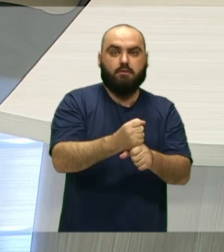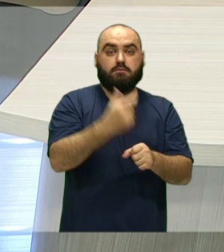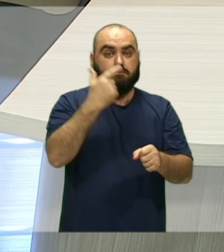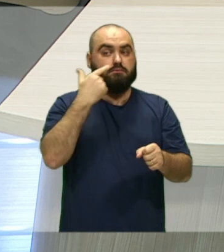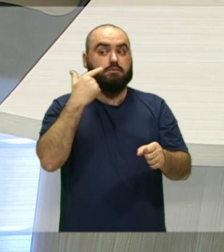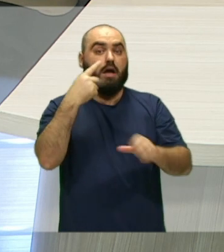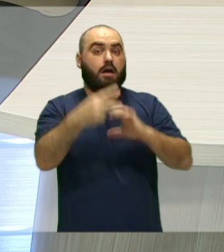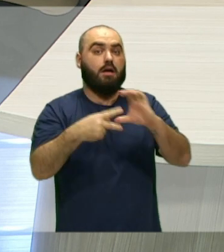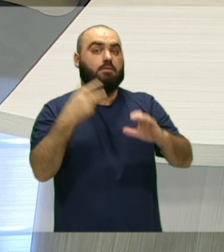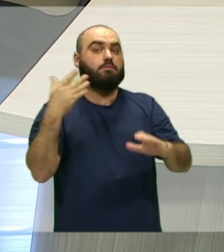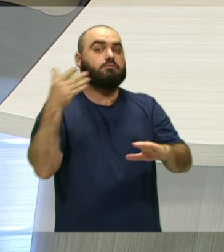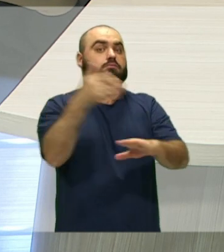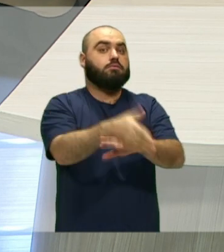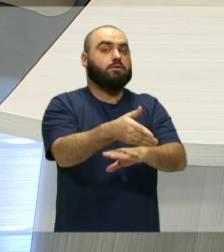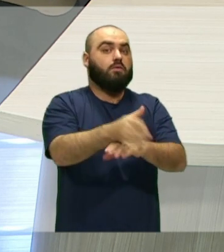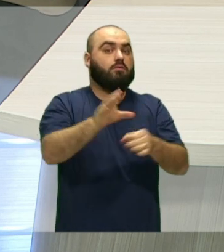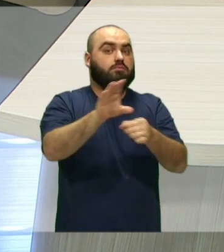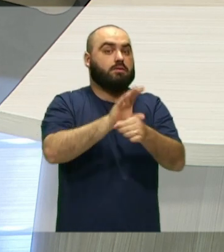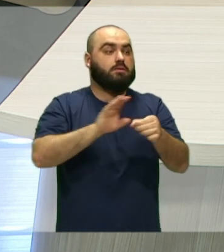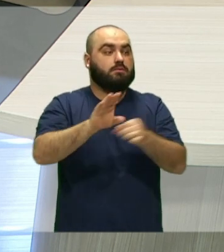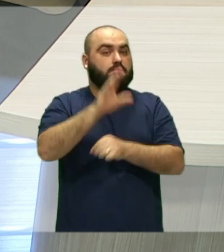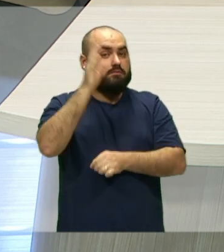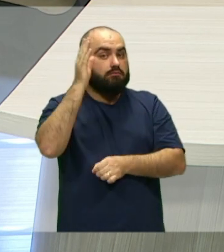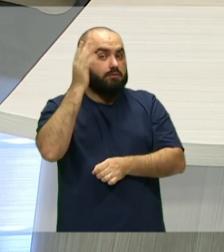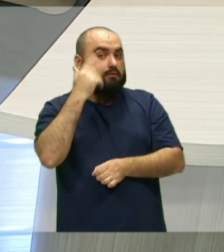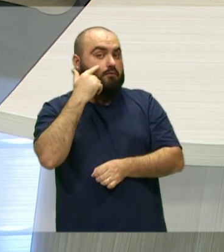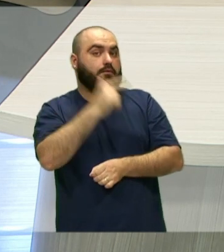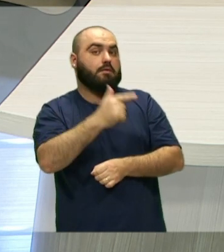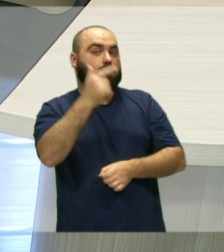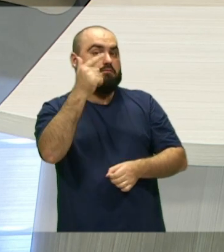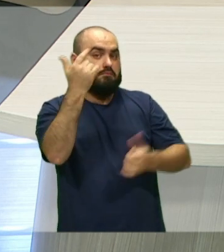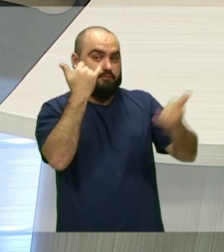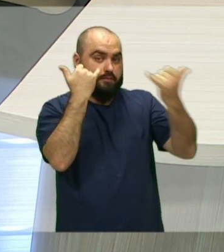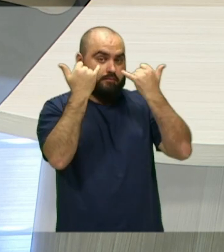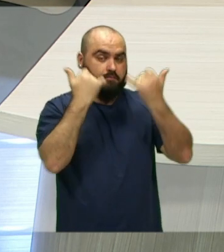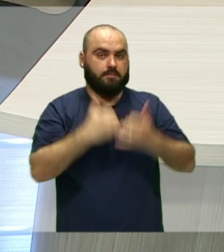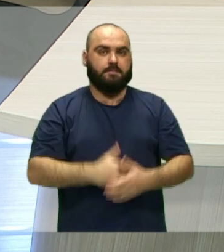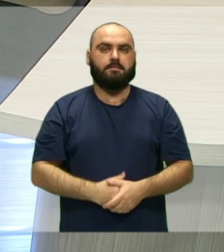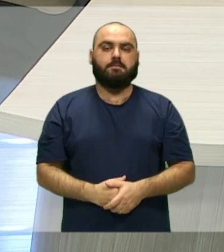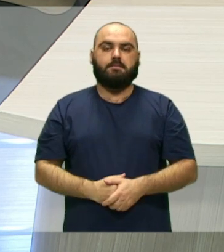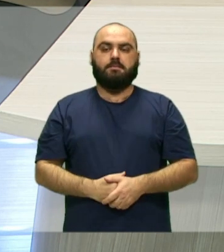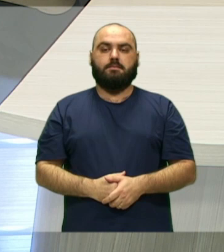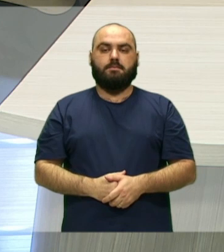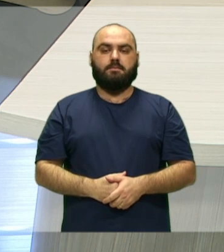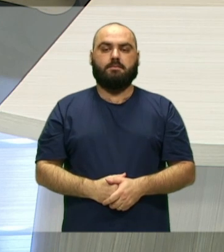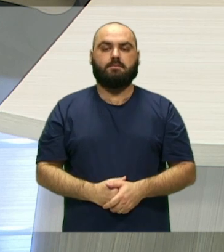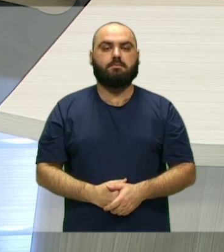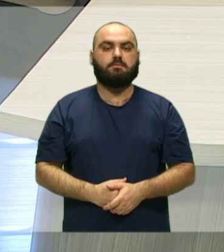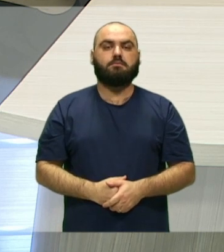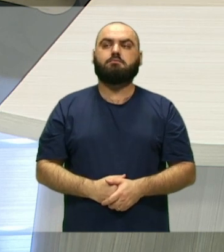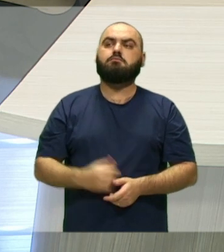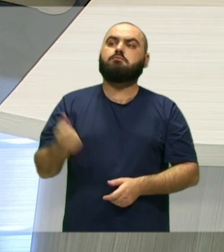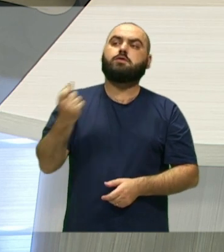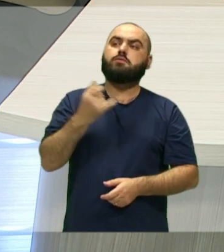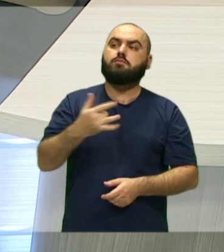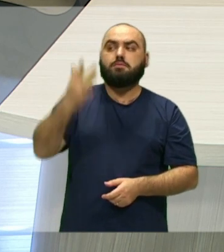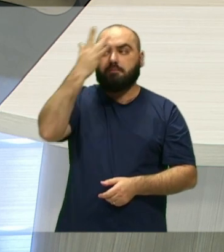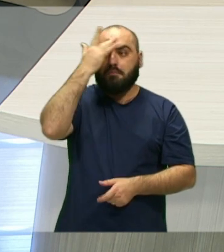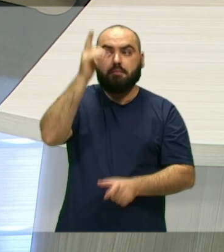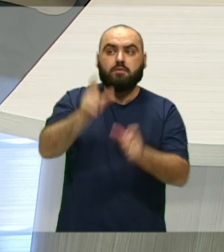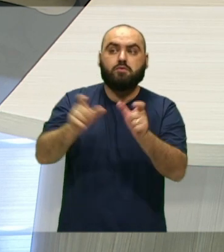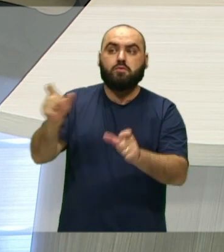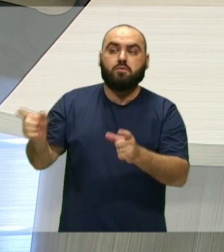dessa comissão para para definir como como que são esses encontros além da câmara eh São quantos integrantes como que são esses